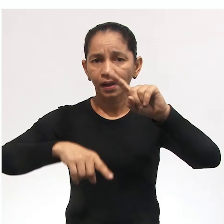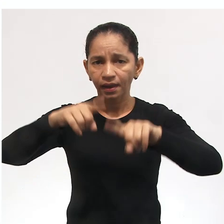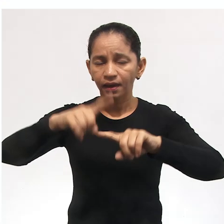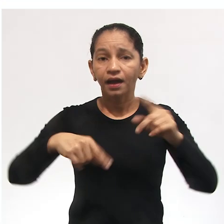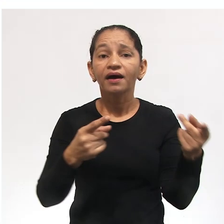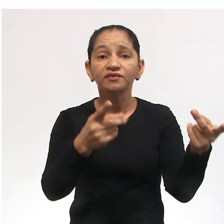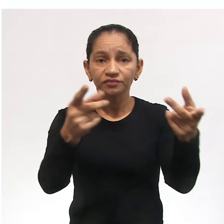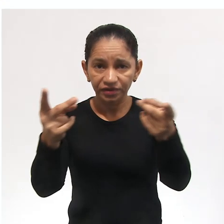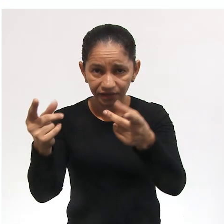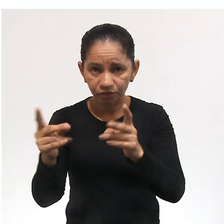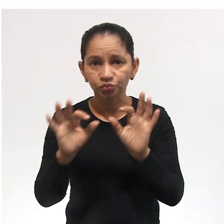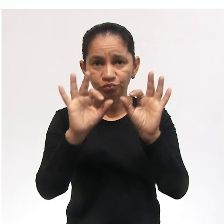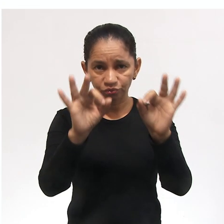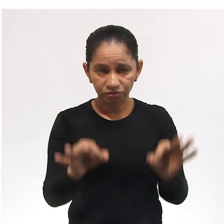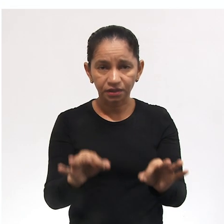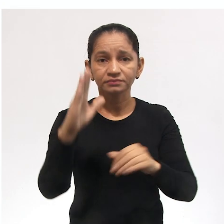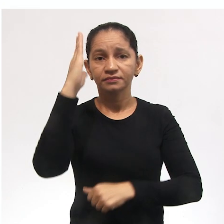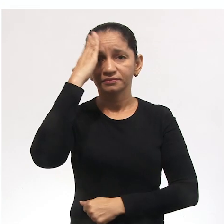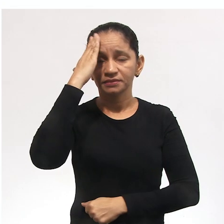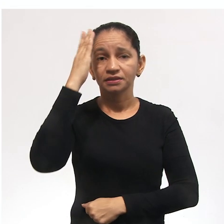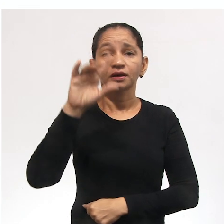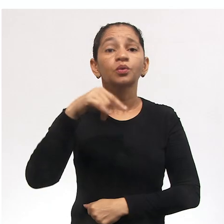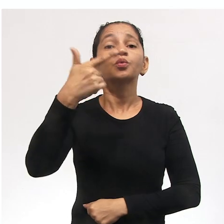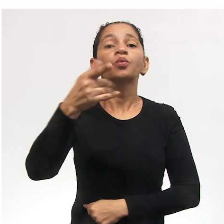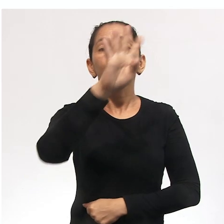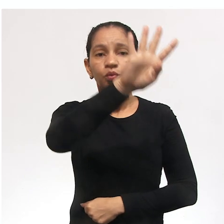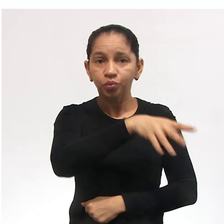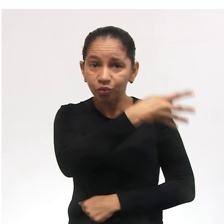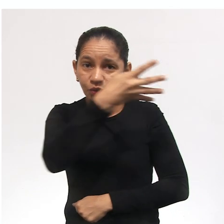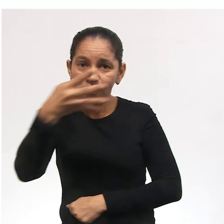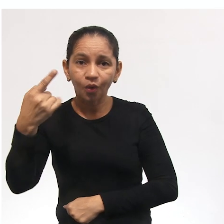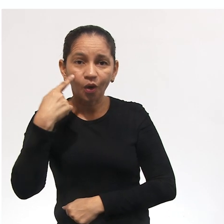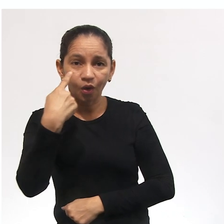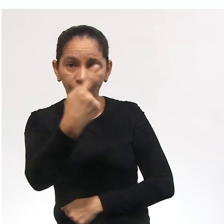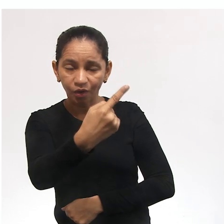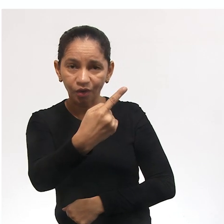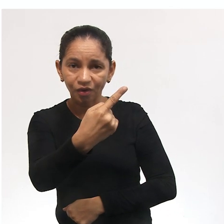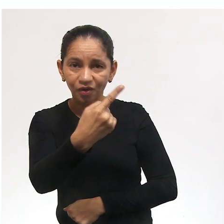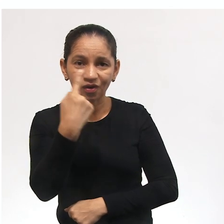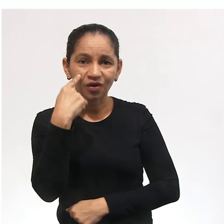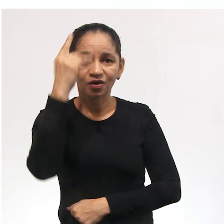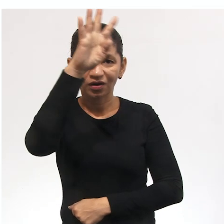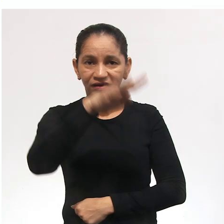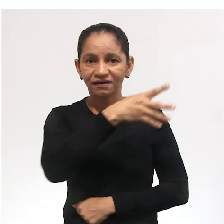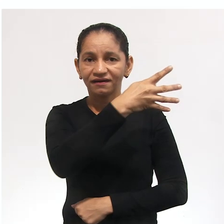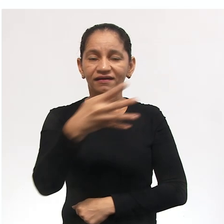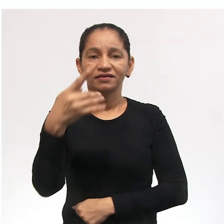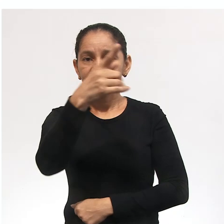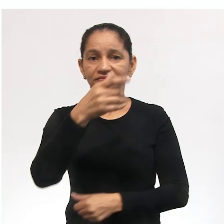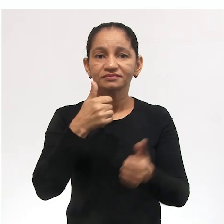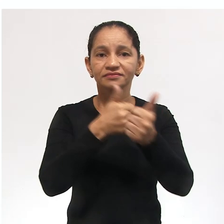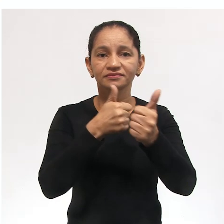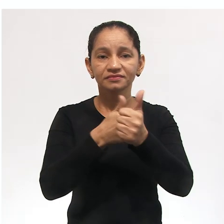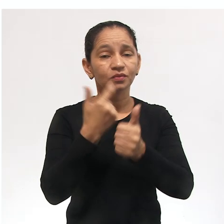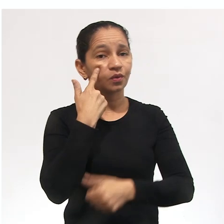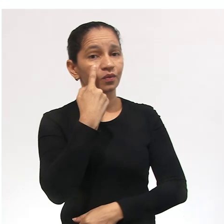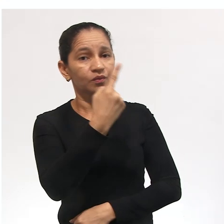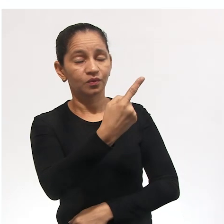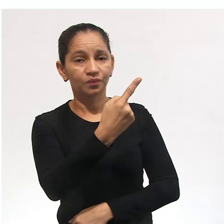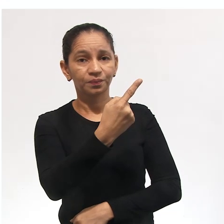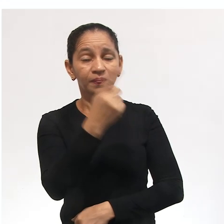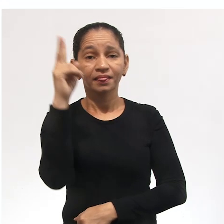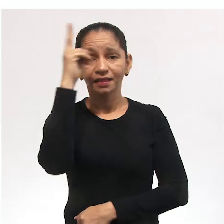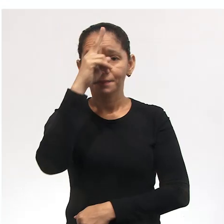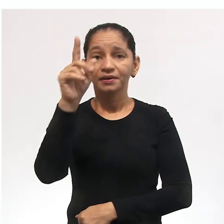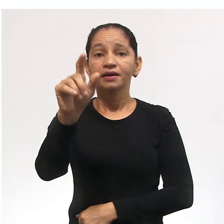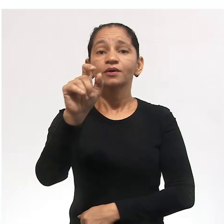para compreender isso no próximo slide. Aqui, ó, tá aqui o exemplo da nossa companhia. Lembrando, CIA